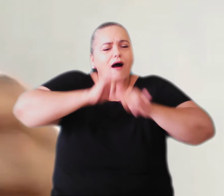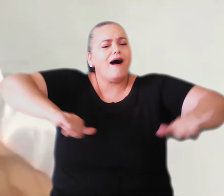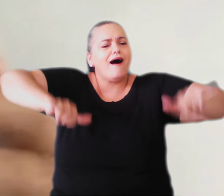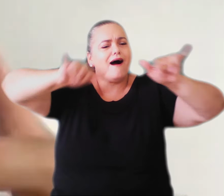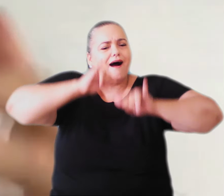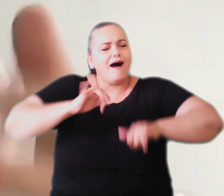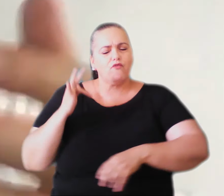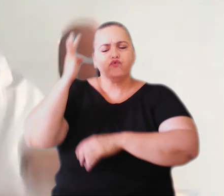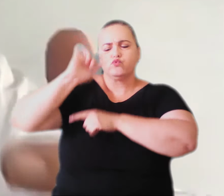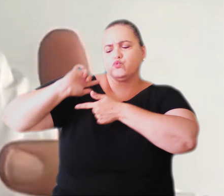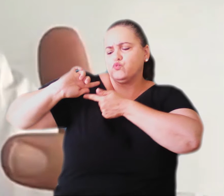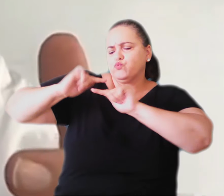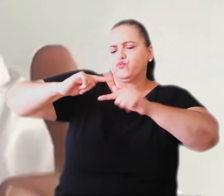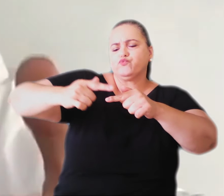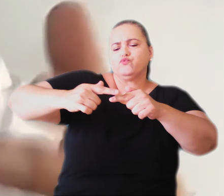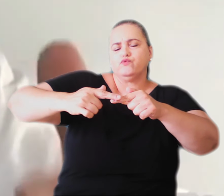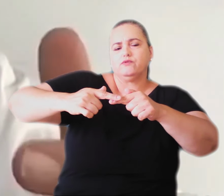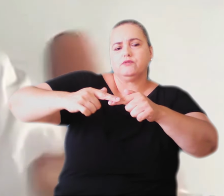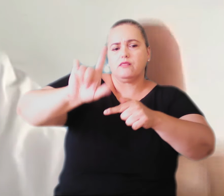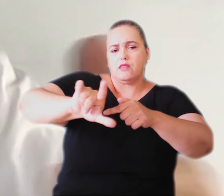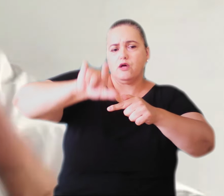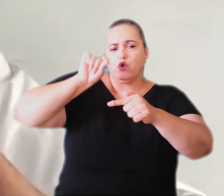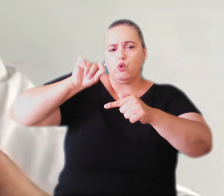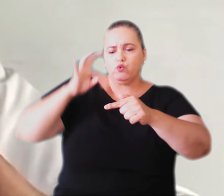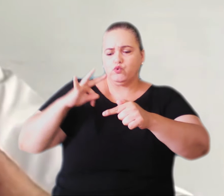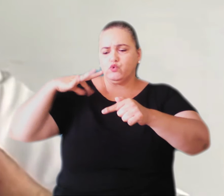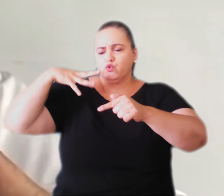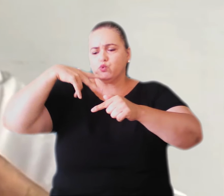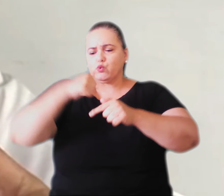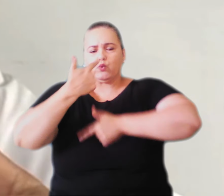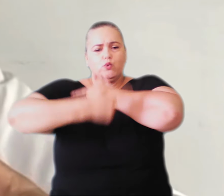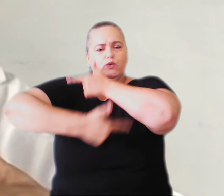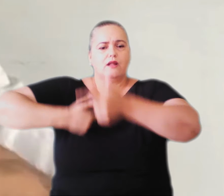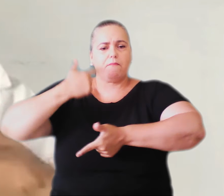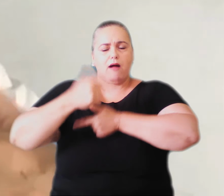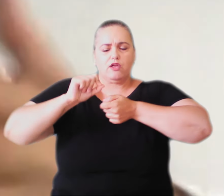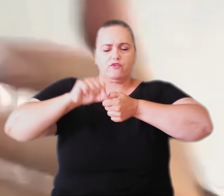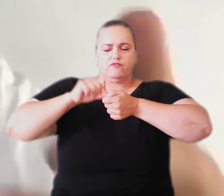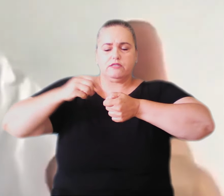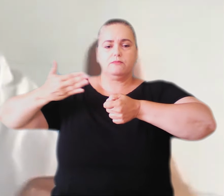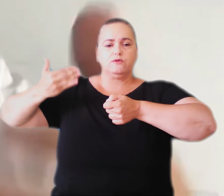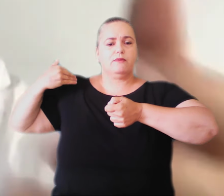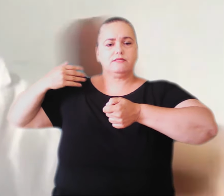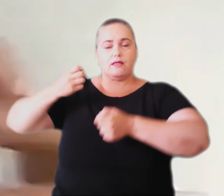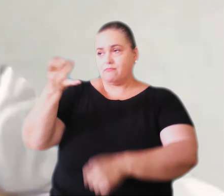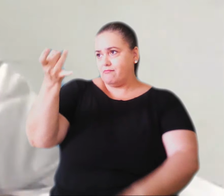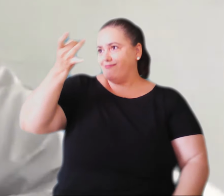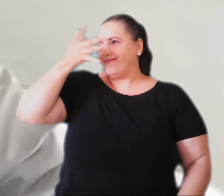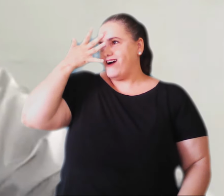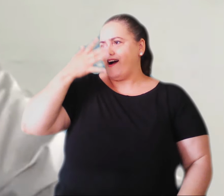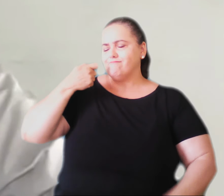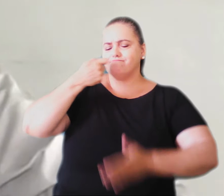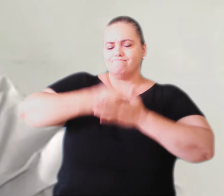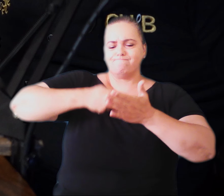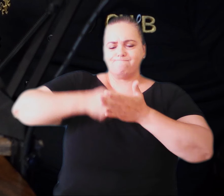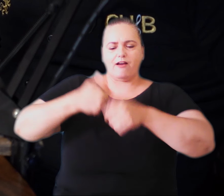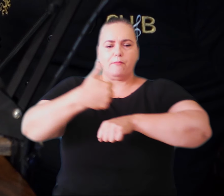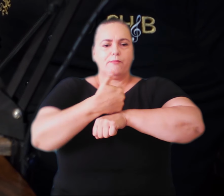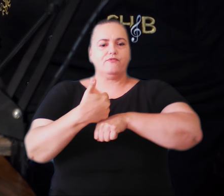gerações poderão beber de todo esse sacrifício que nós fizemos, de toda essa nossa inspiração e a nossa dedicação